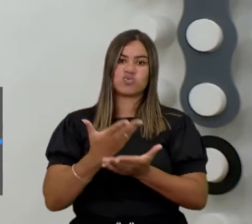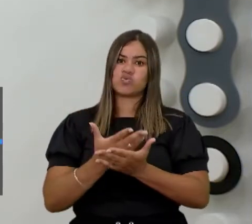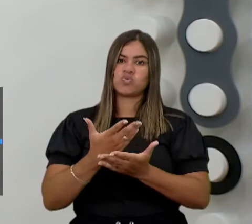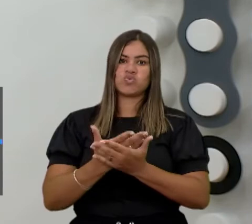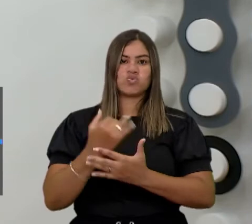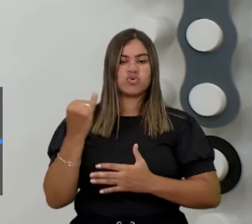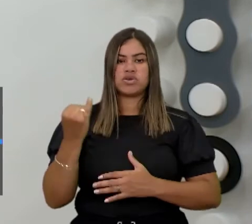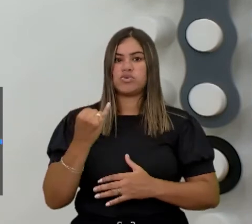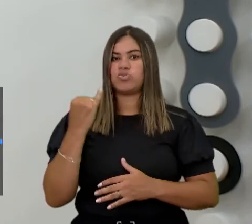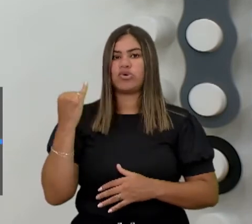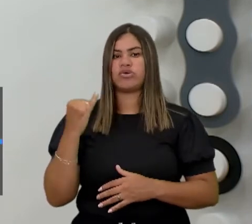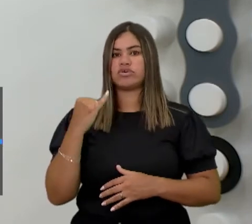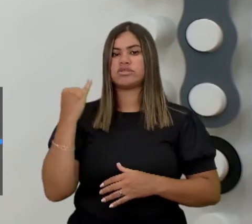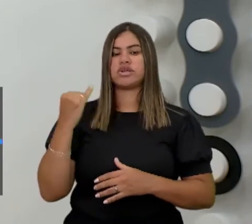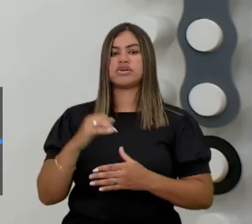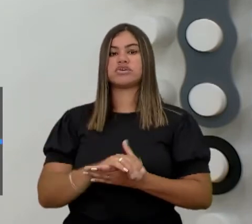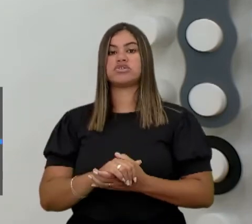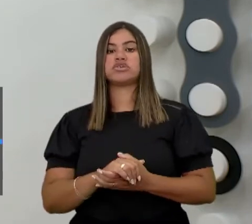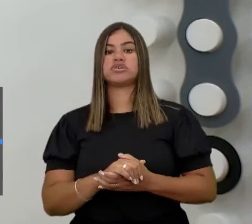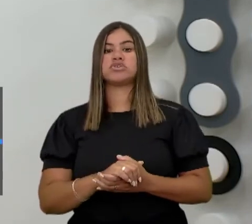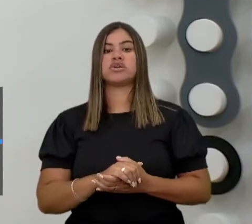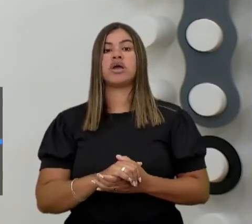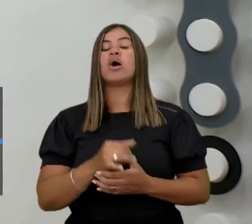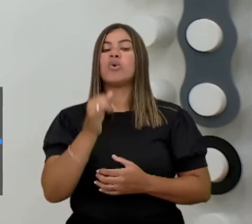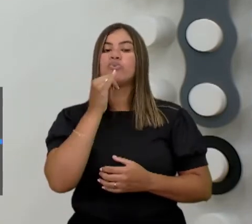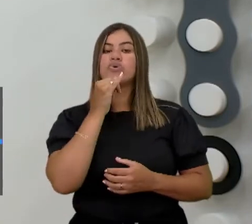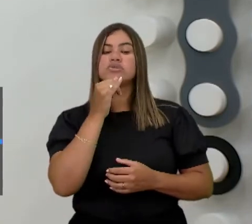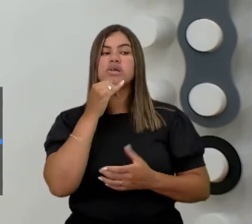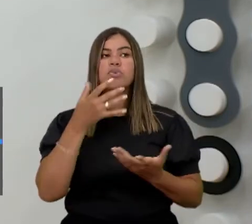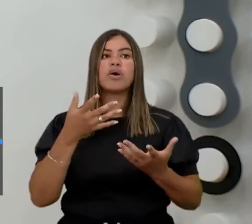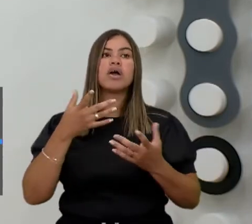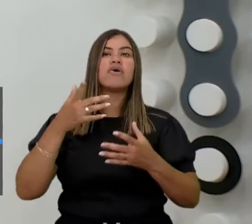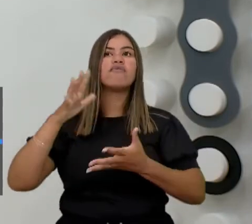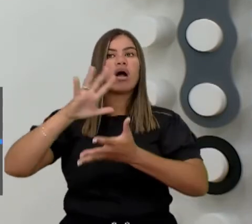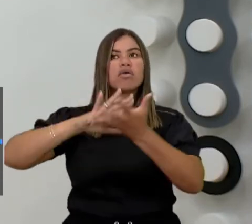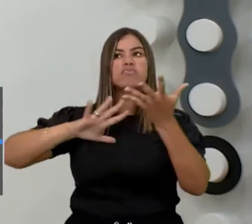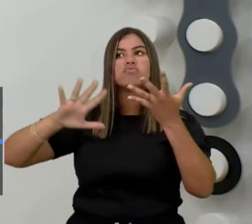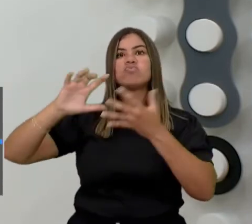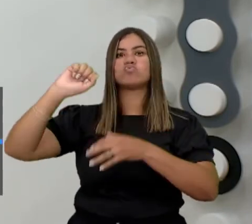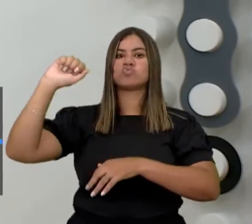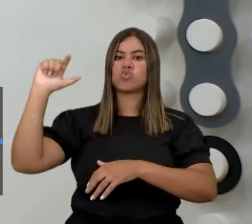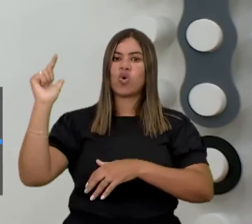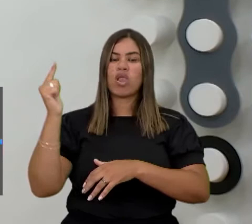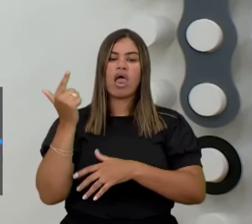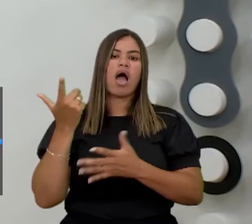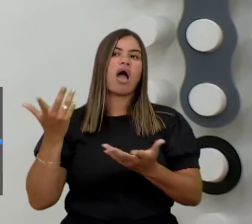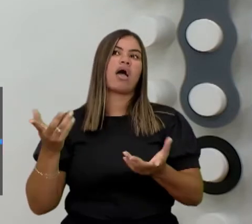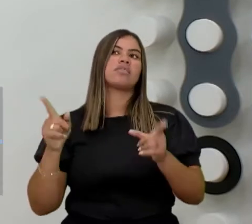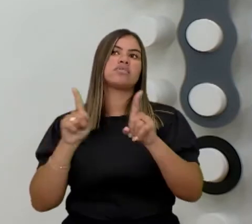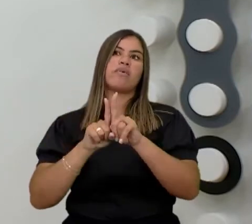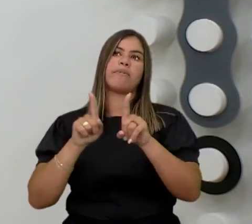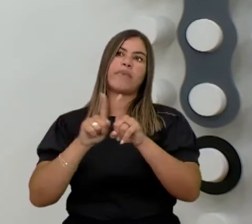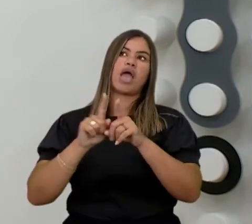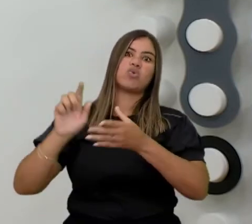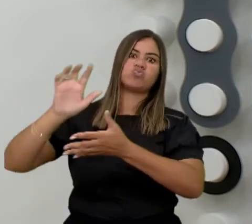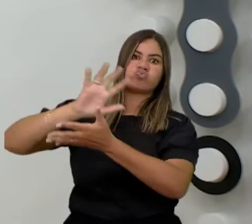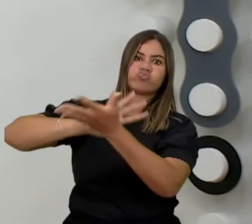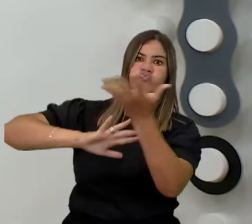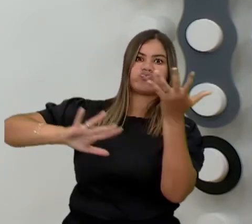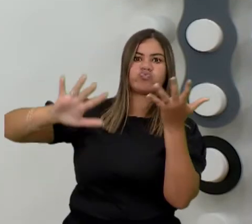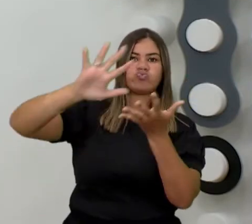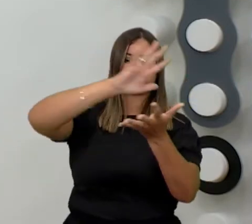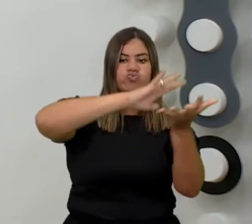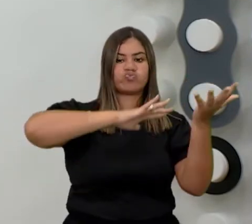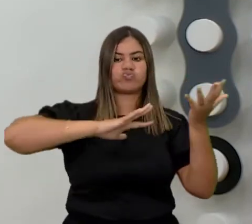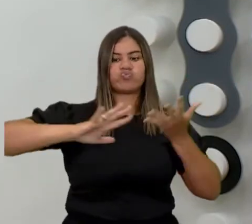a gente fala, por exemplo, do sistema solar, quando a gente fala do universo, né, essa relação aí, né, o que a